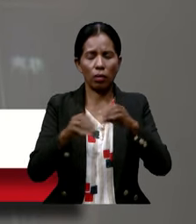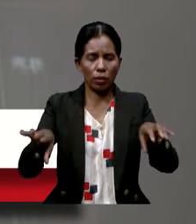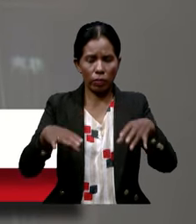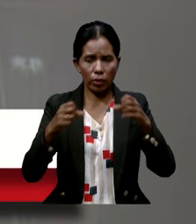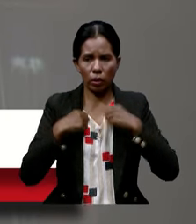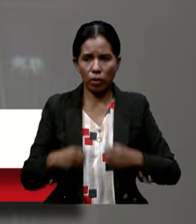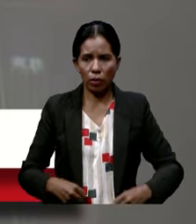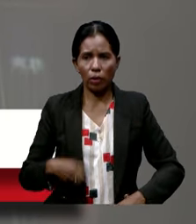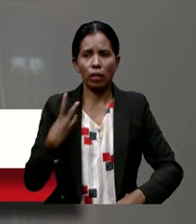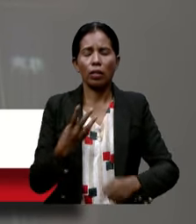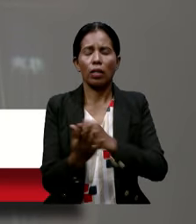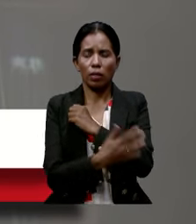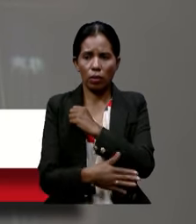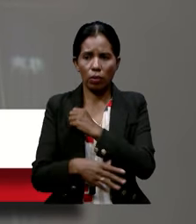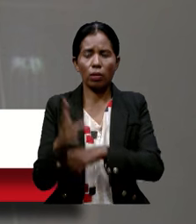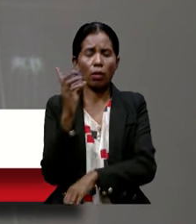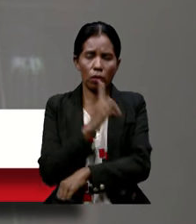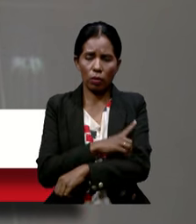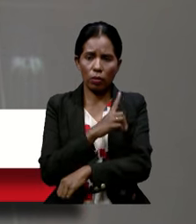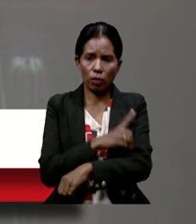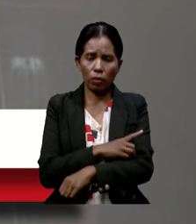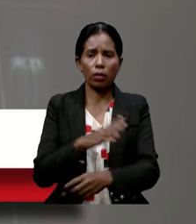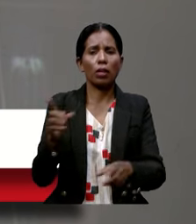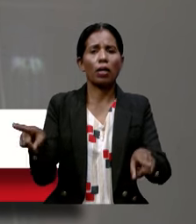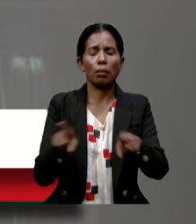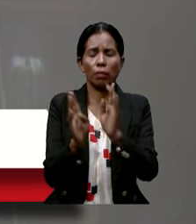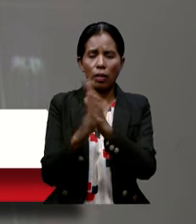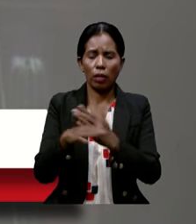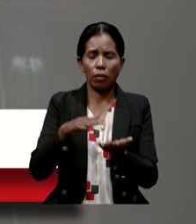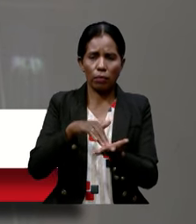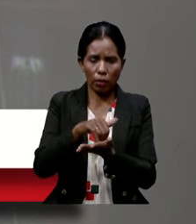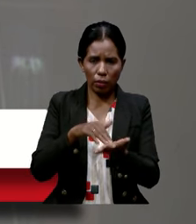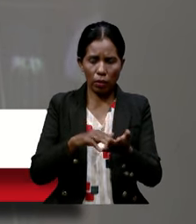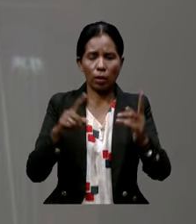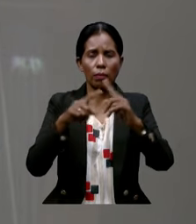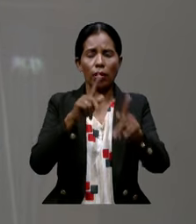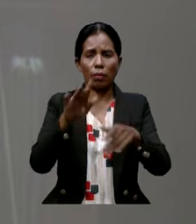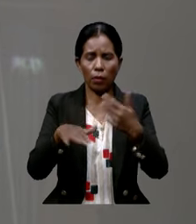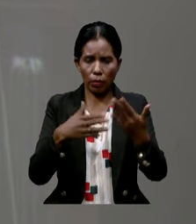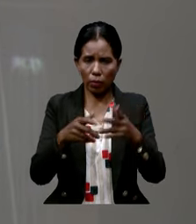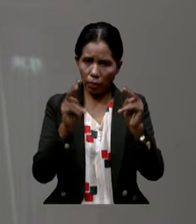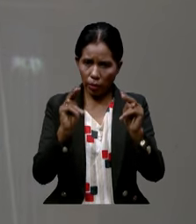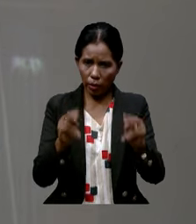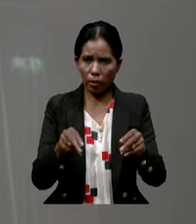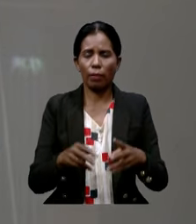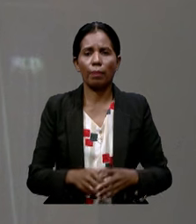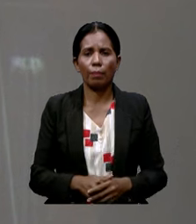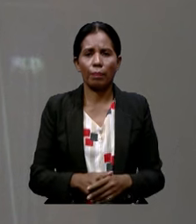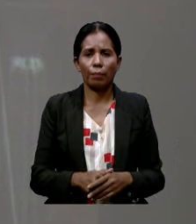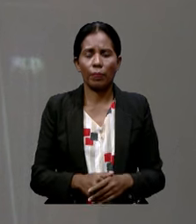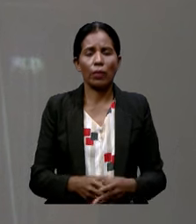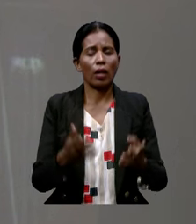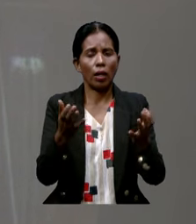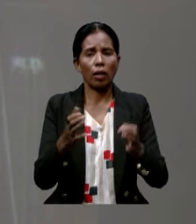saúde e tenirai ne be loron ba loron sai fraco liutan a tu responde ba populasaun e necessidade. O hin loron ha